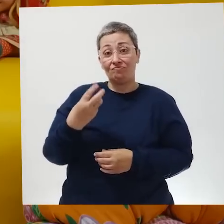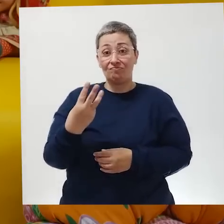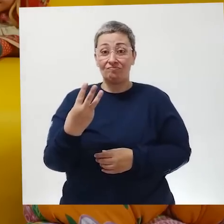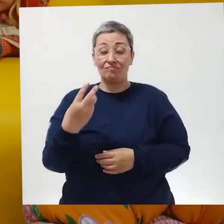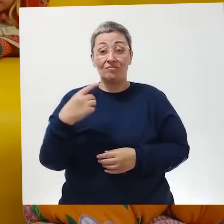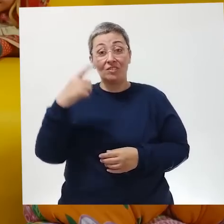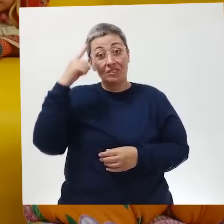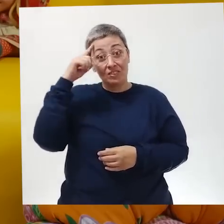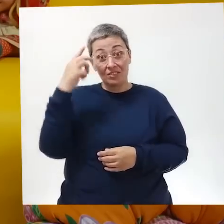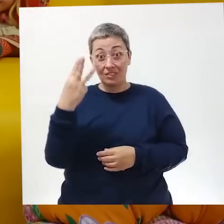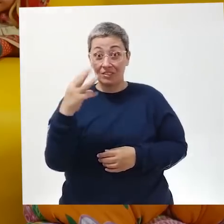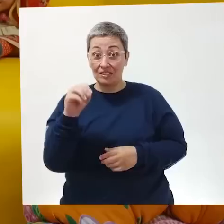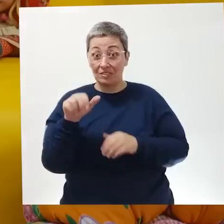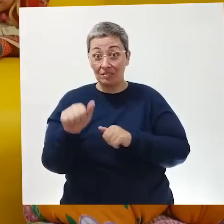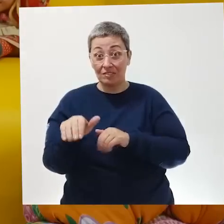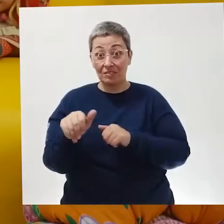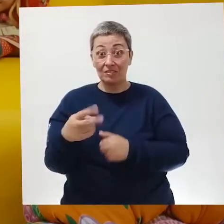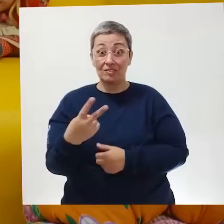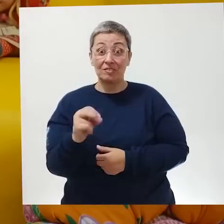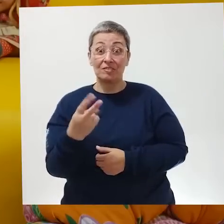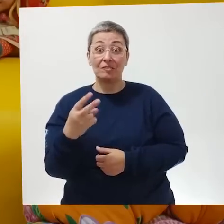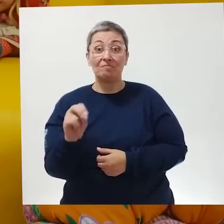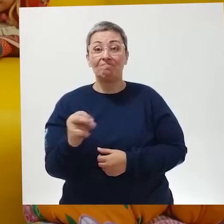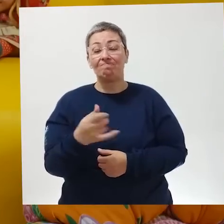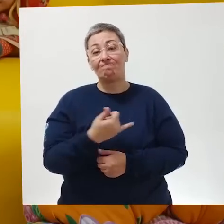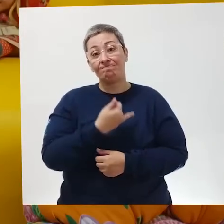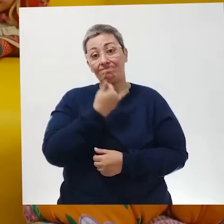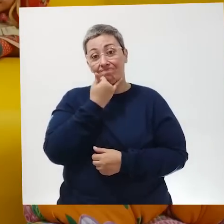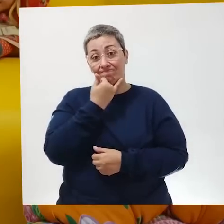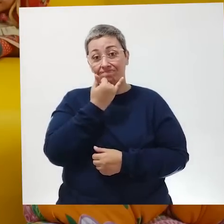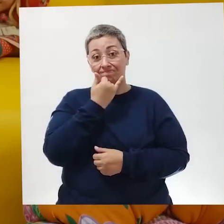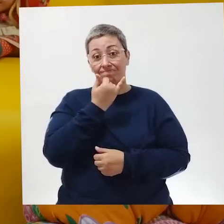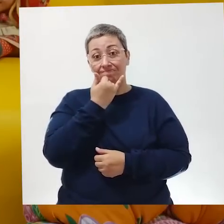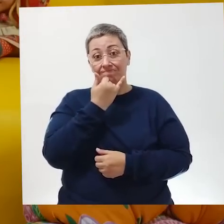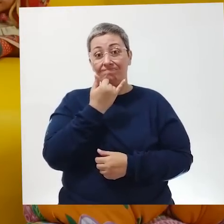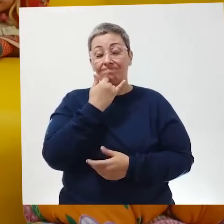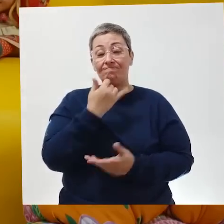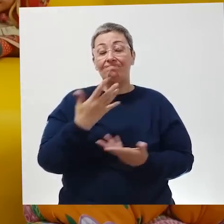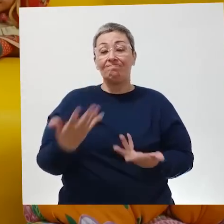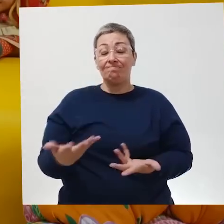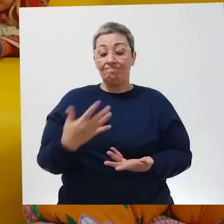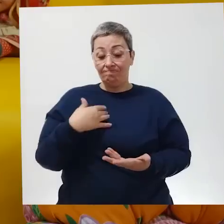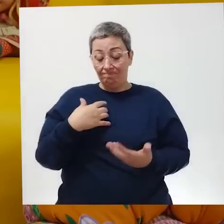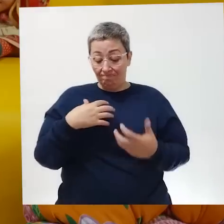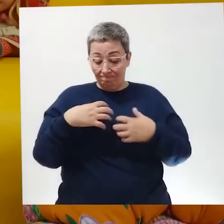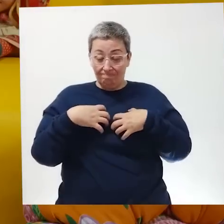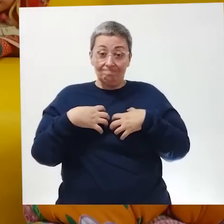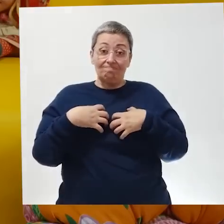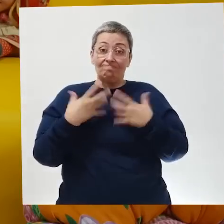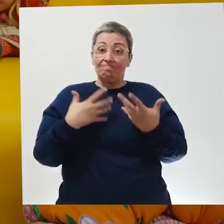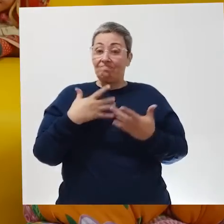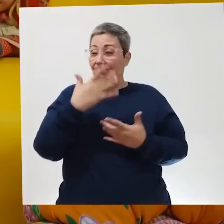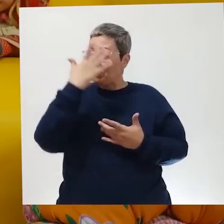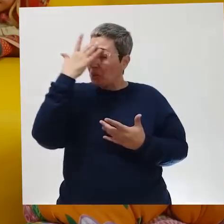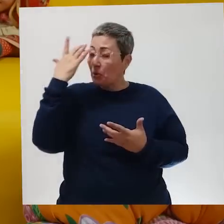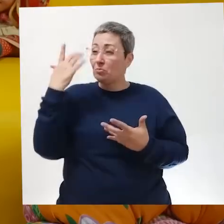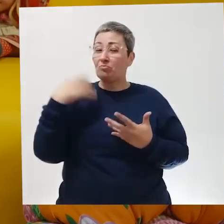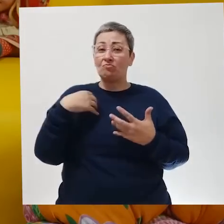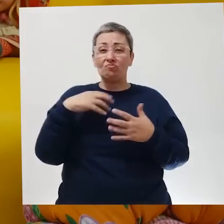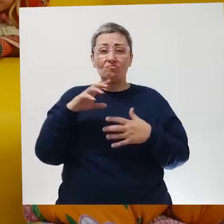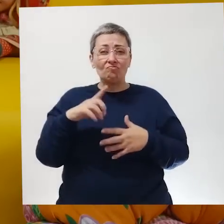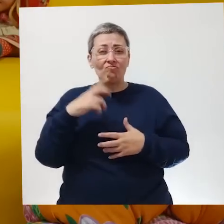de 2020. Que pena, gente, que pena. Sabe, eu penso que pessoas assim,